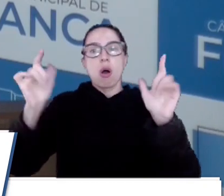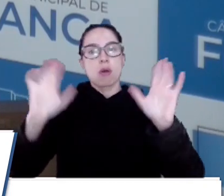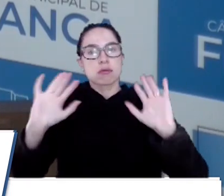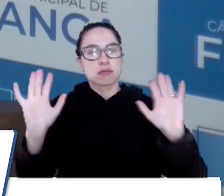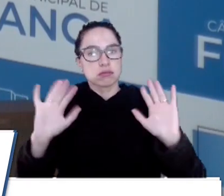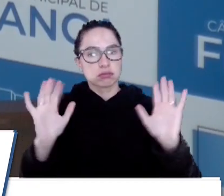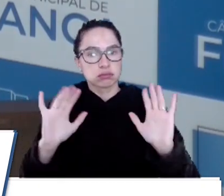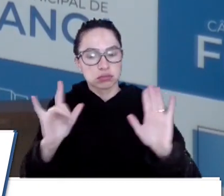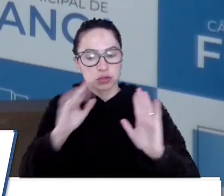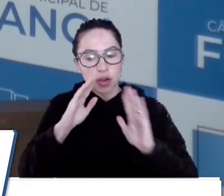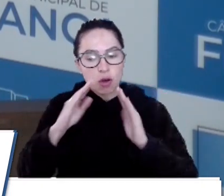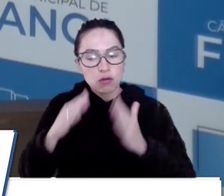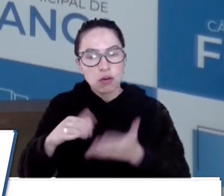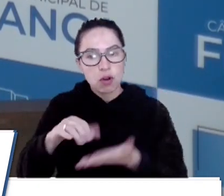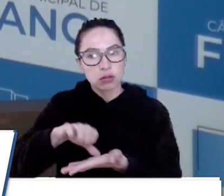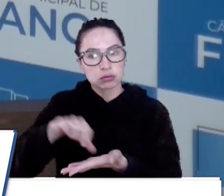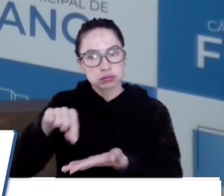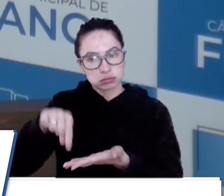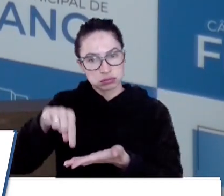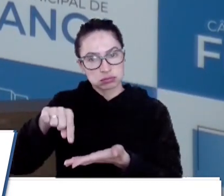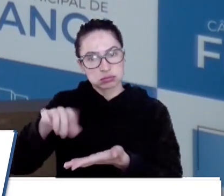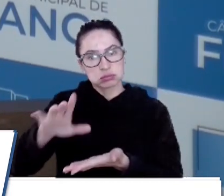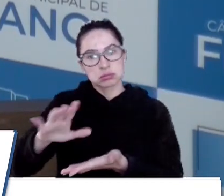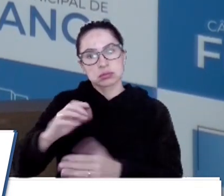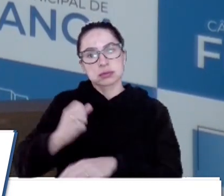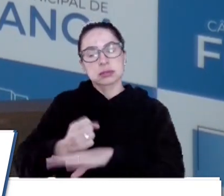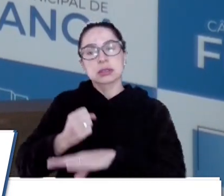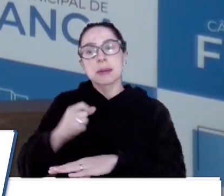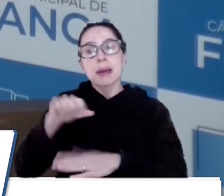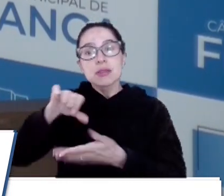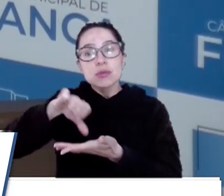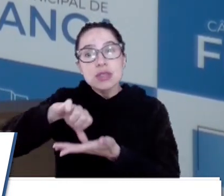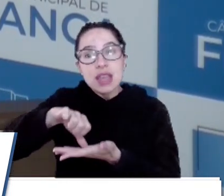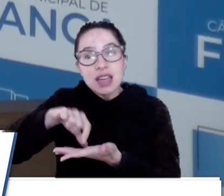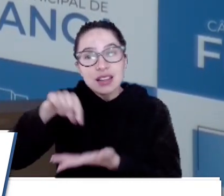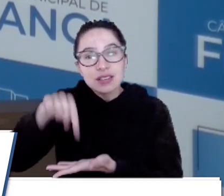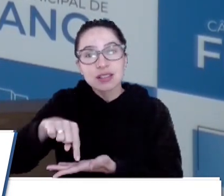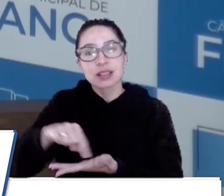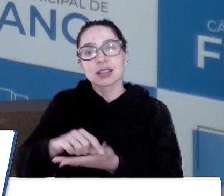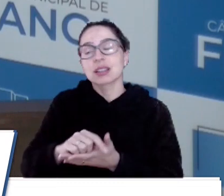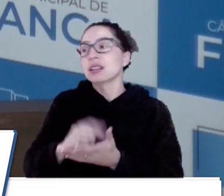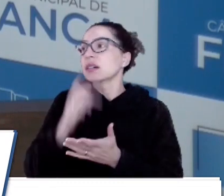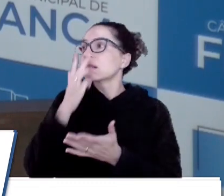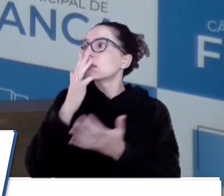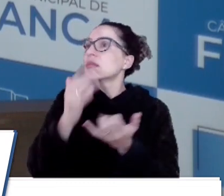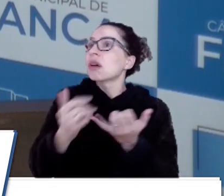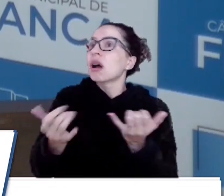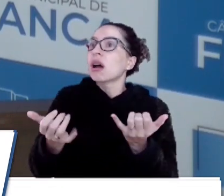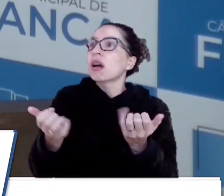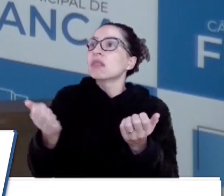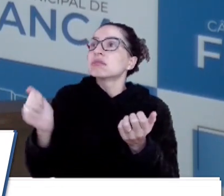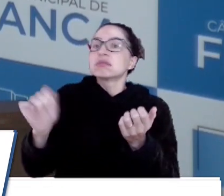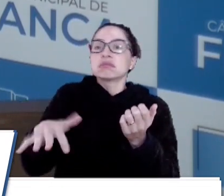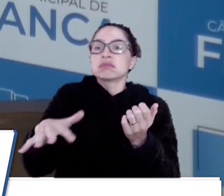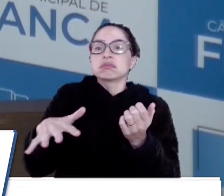de rua que tem aí espalhado pela cidade. Mas o centro, pessoal, parece que virou terra de ninguém.